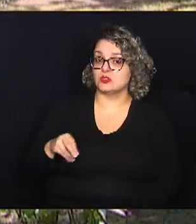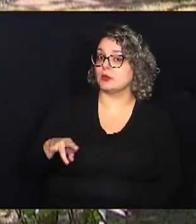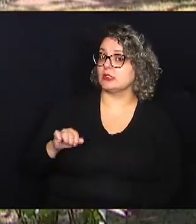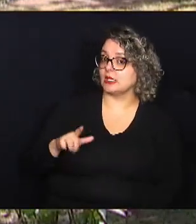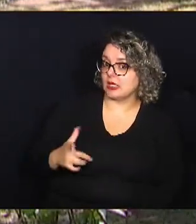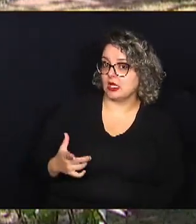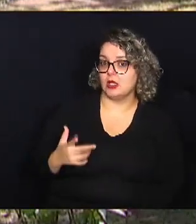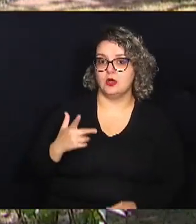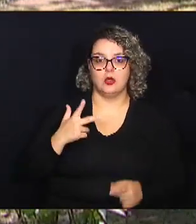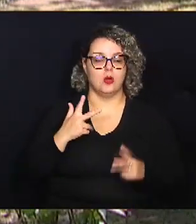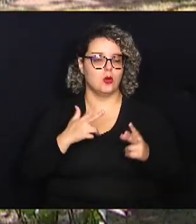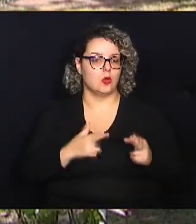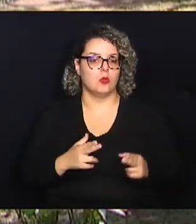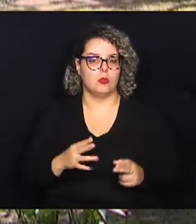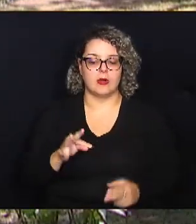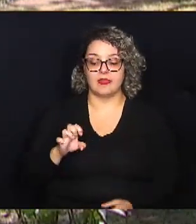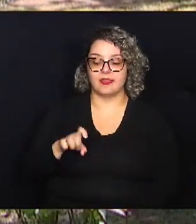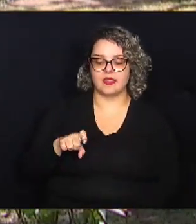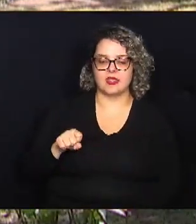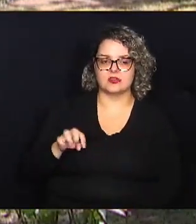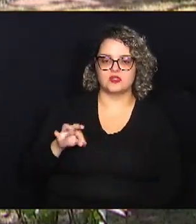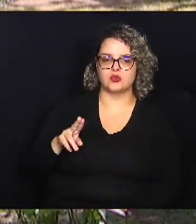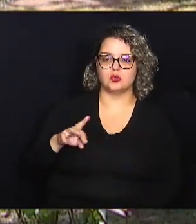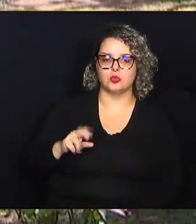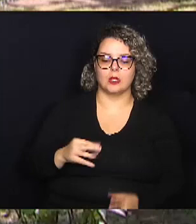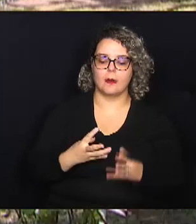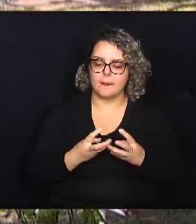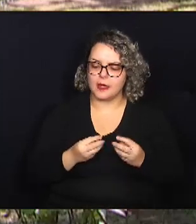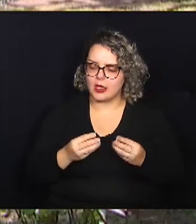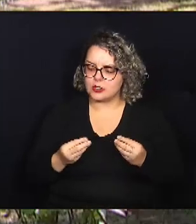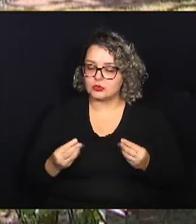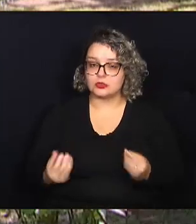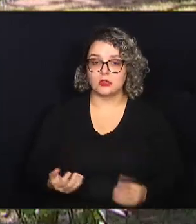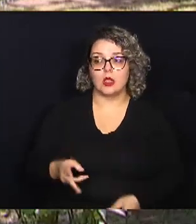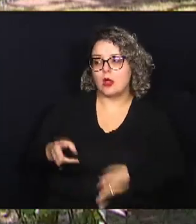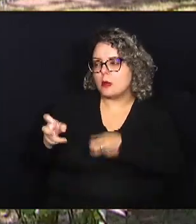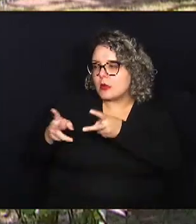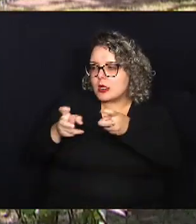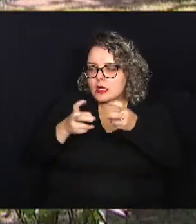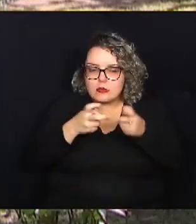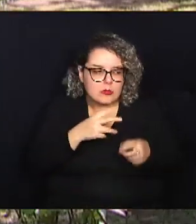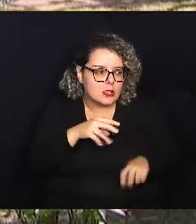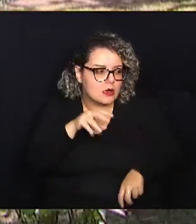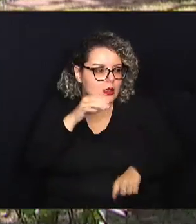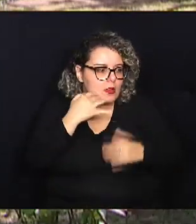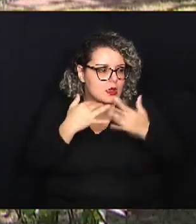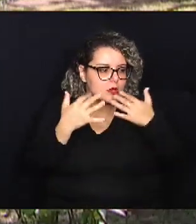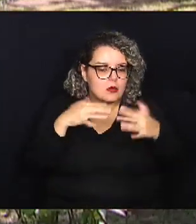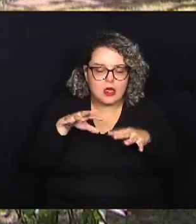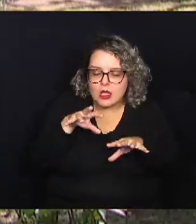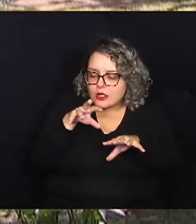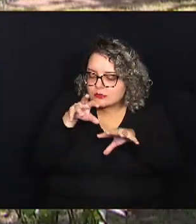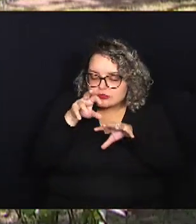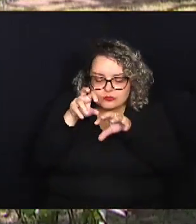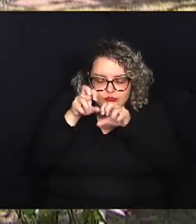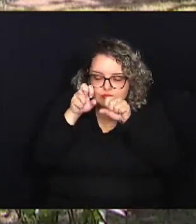a textura, como a observação das cores, como o aroma das